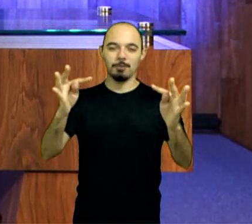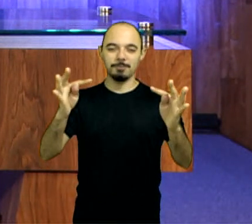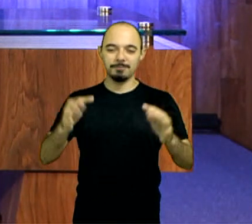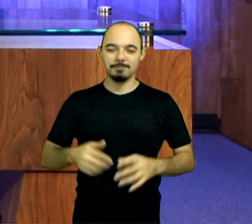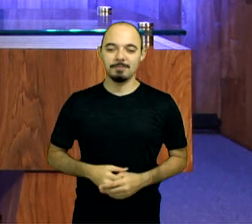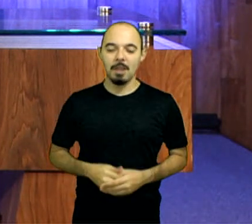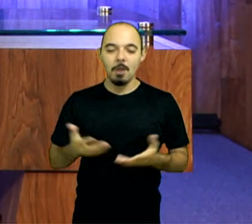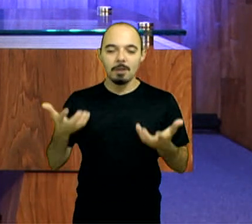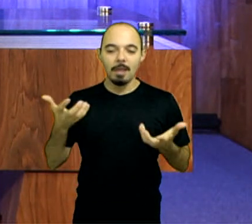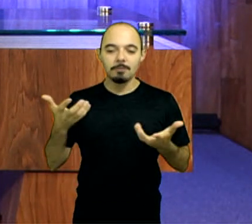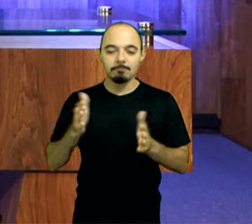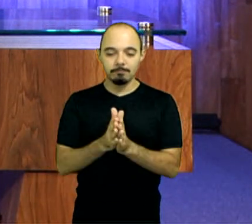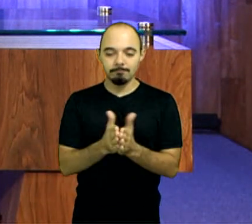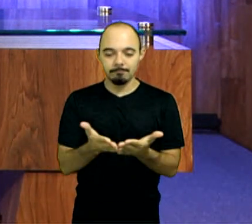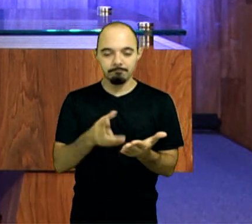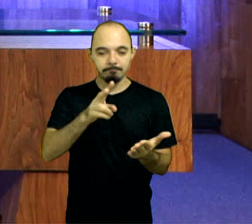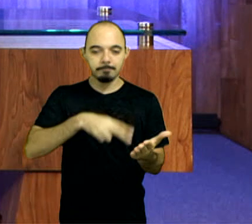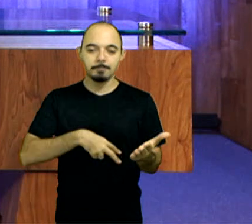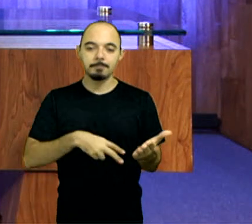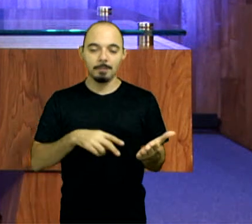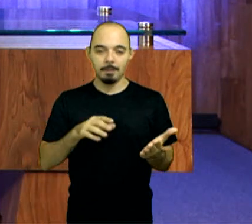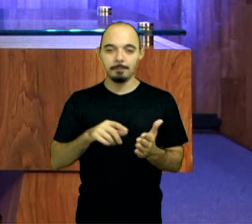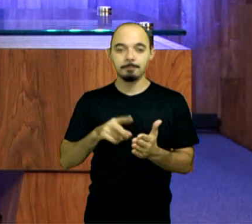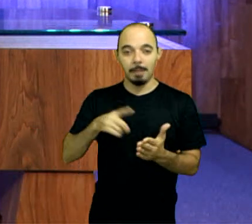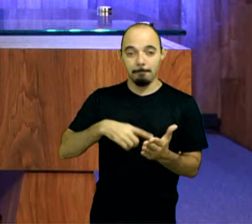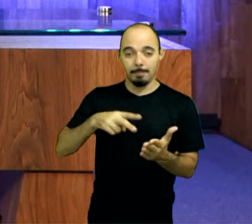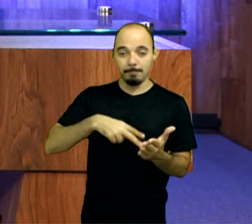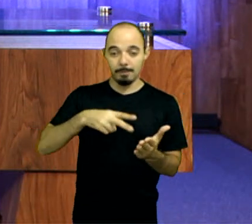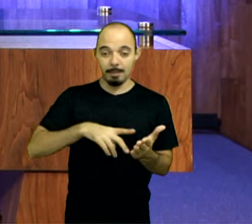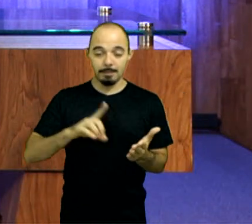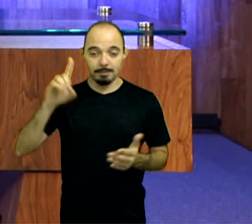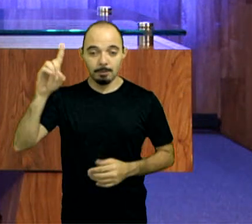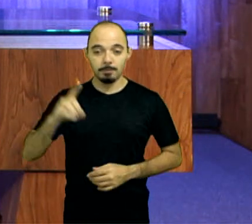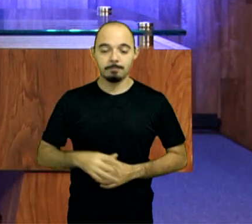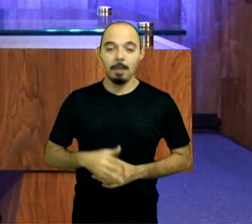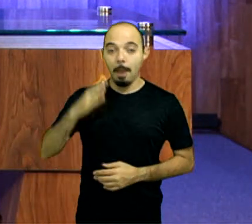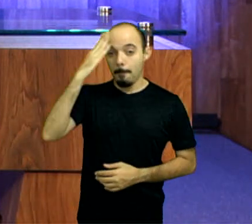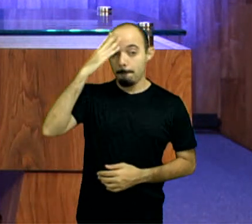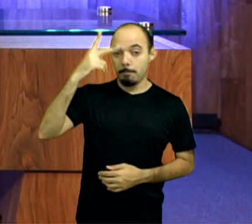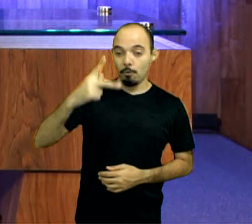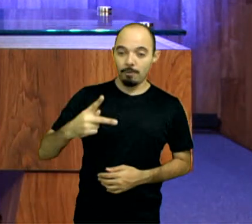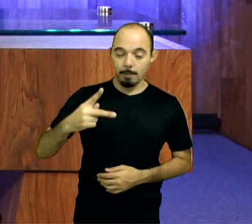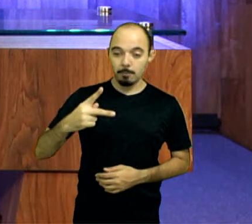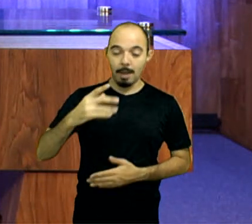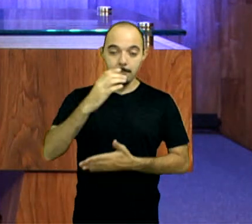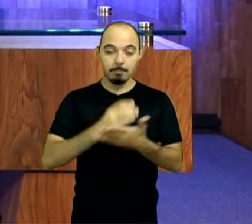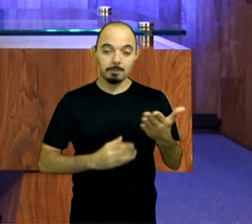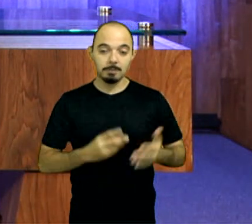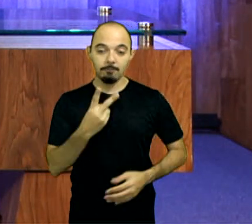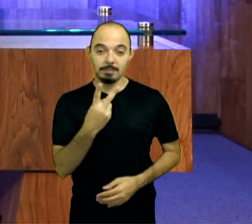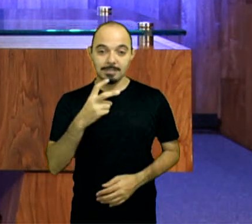abrisse a sua Bíblia no livro de Provérbios, capítulo 25.